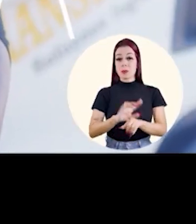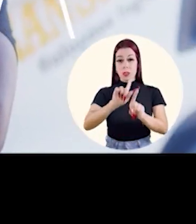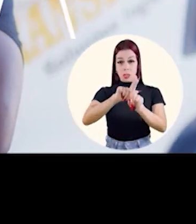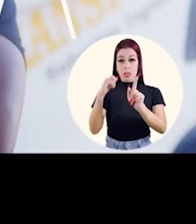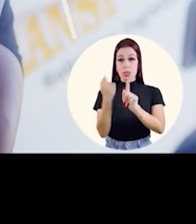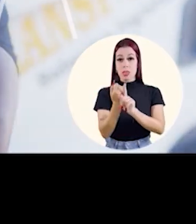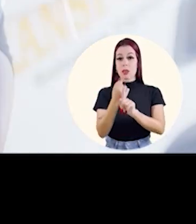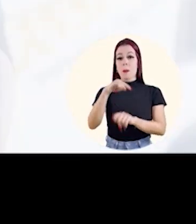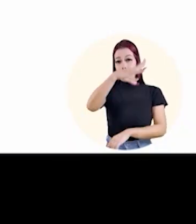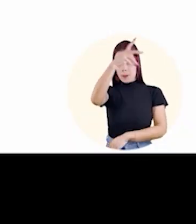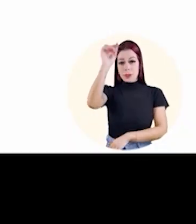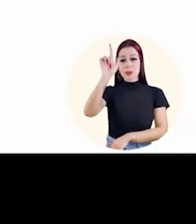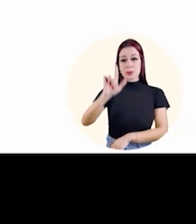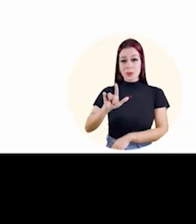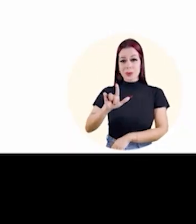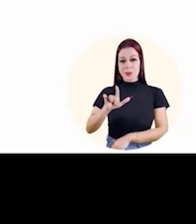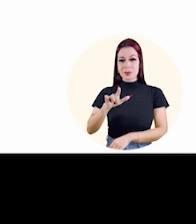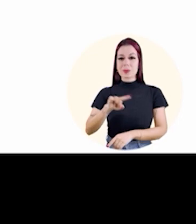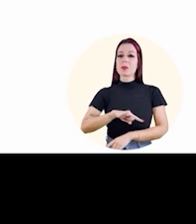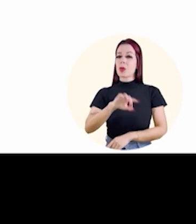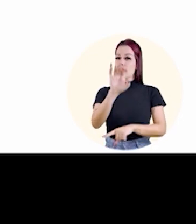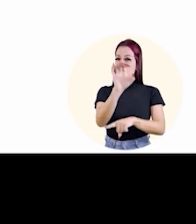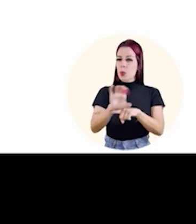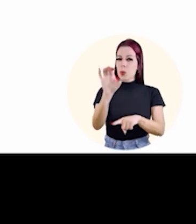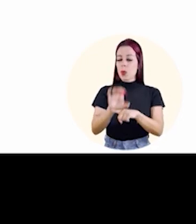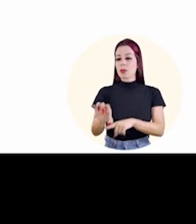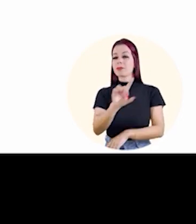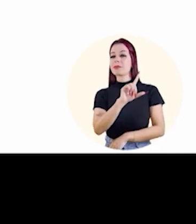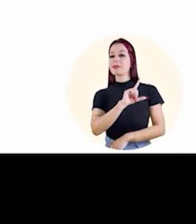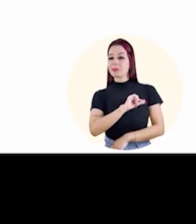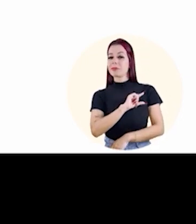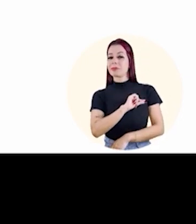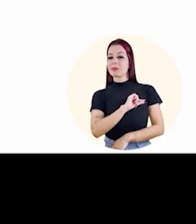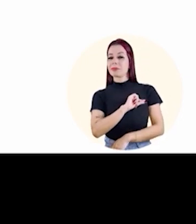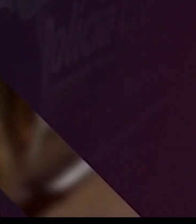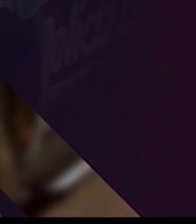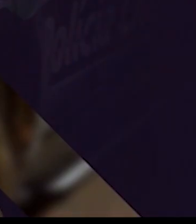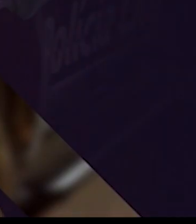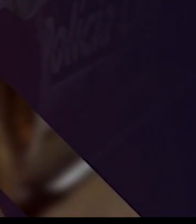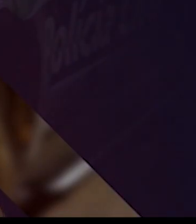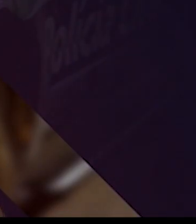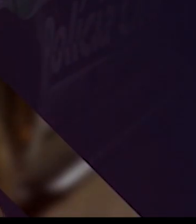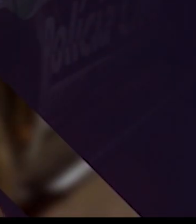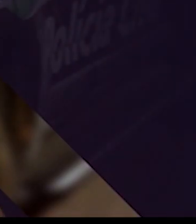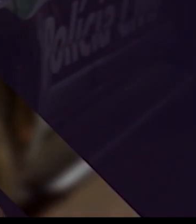Nossa Assembleia Legislativa de Mato Grosso do Sul Estado do